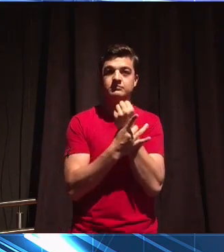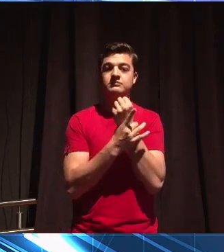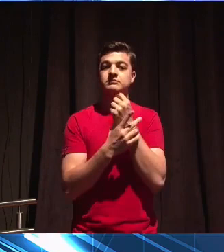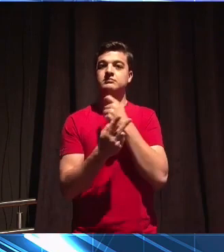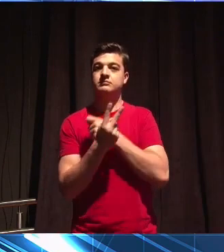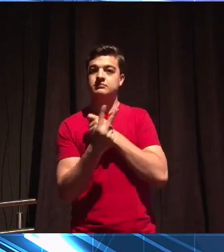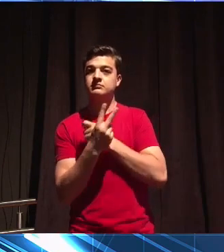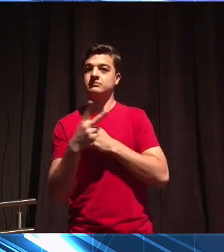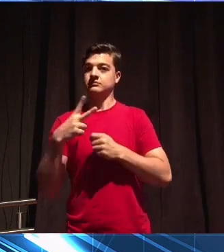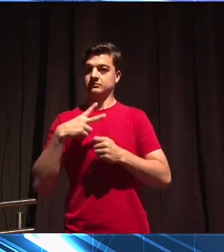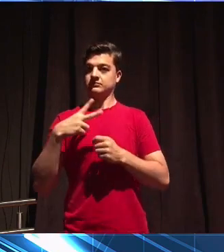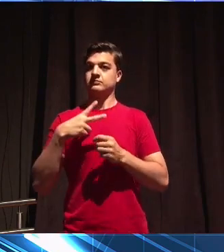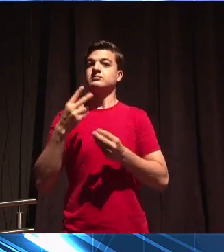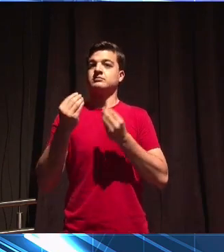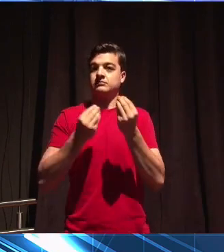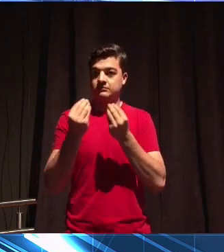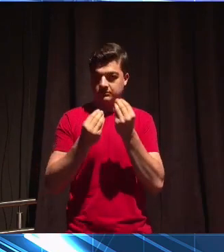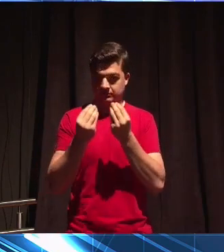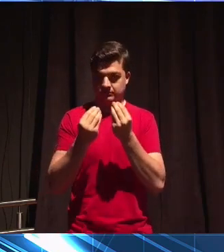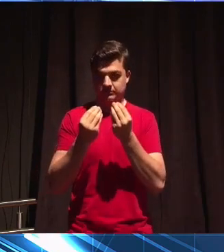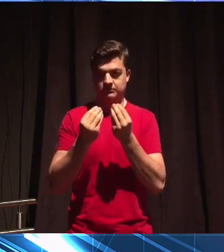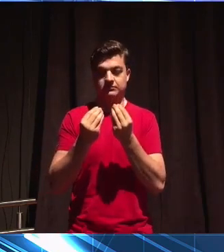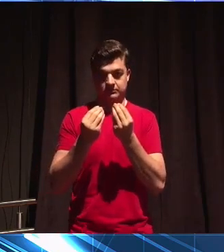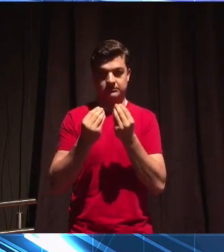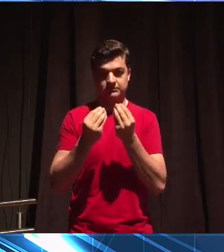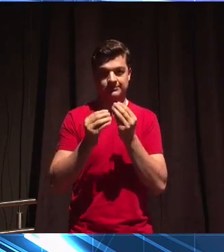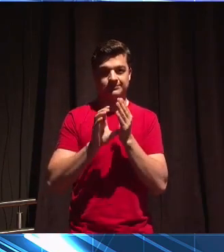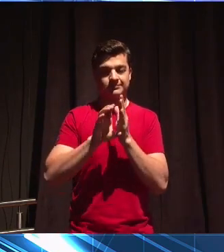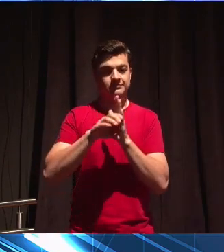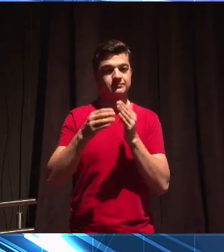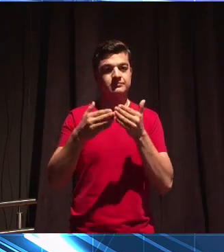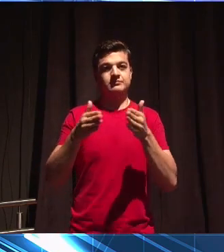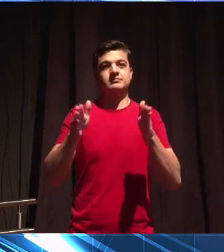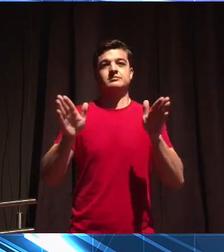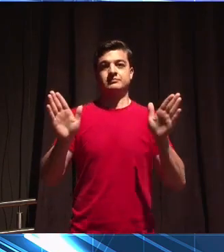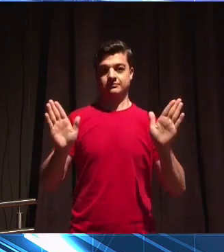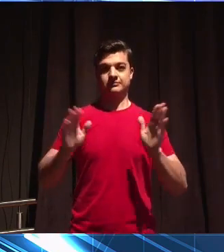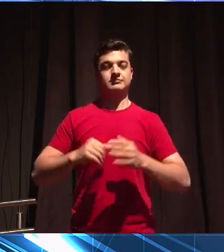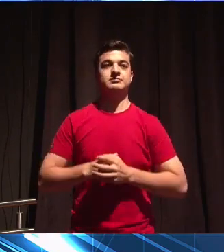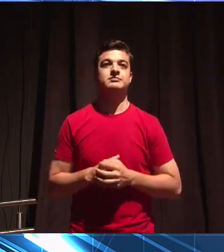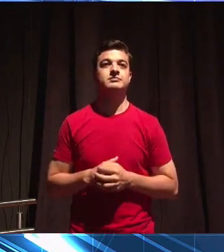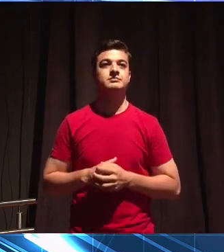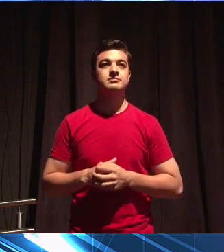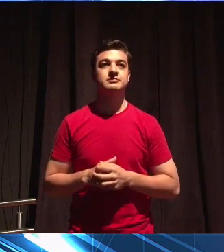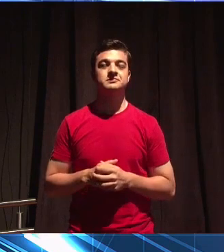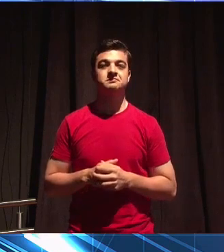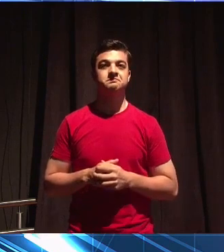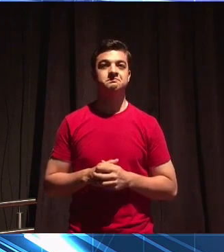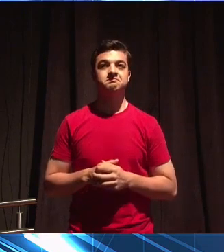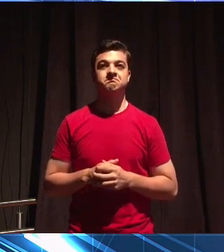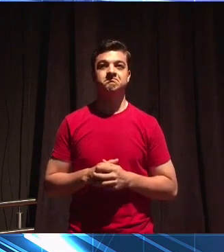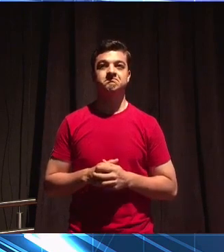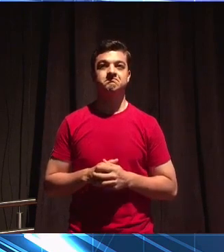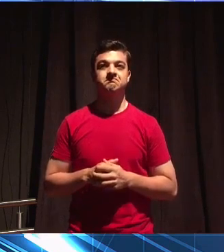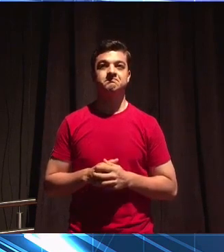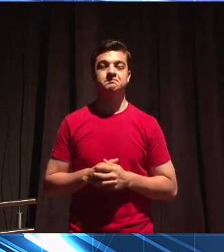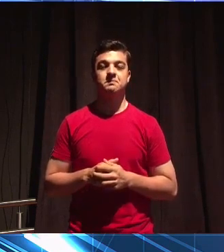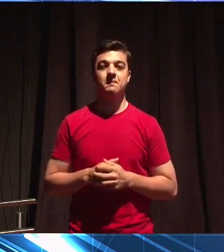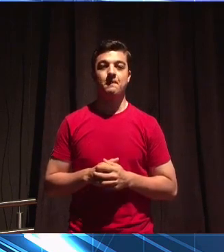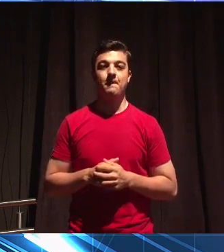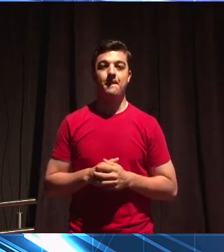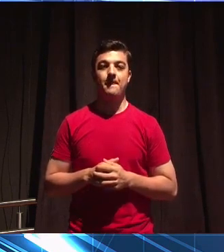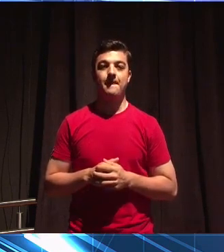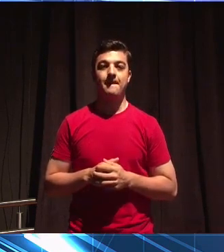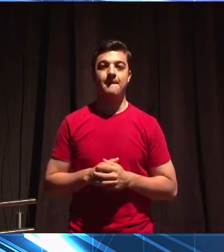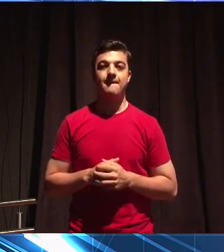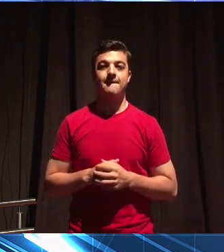aspecto muito mais humano. A privacidade, ela é sempre sobre um indivíduo. É sobre uma única, sobre, aspas, uma única pessoa, sobre a pessoa que está ali.